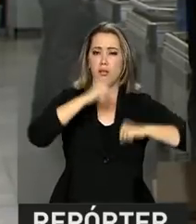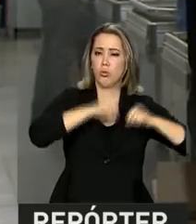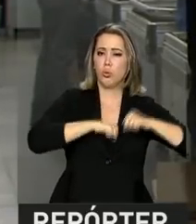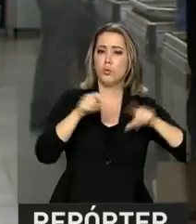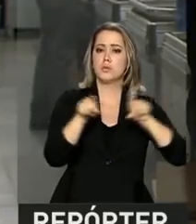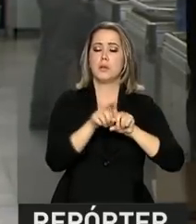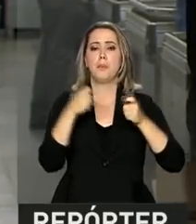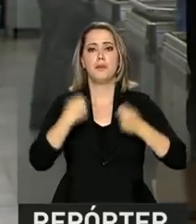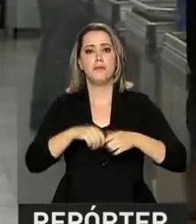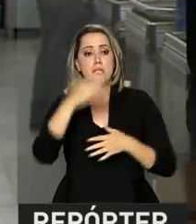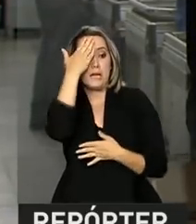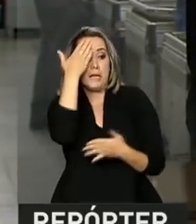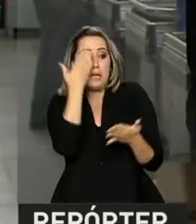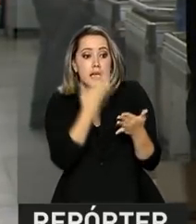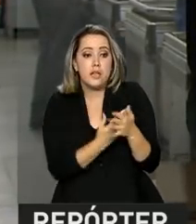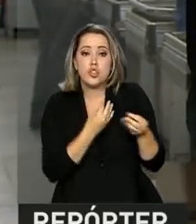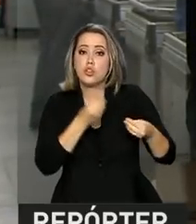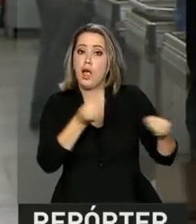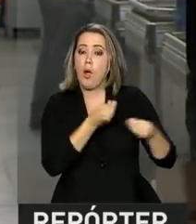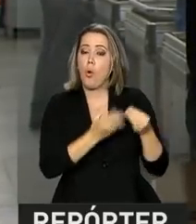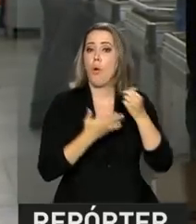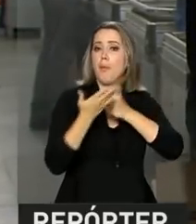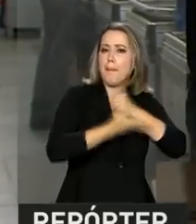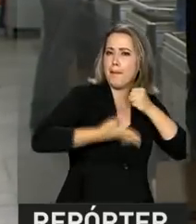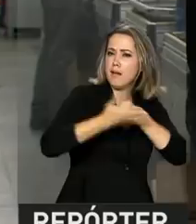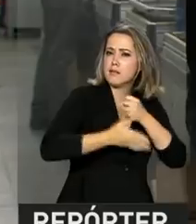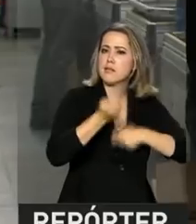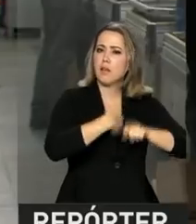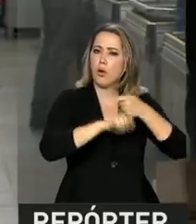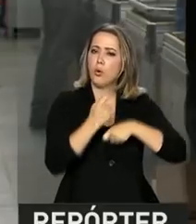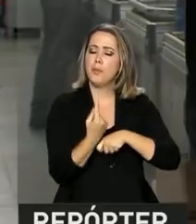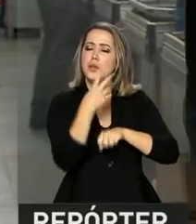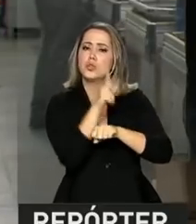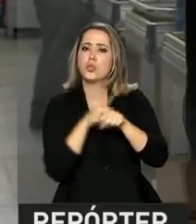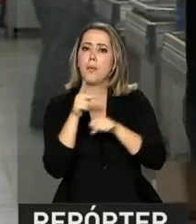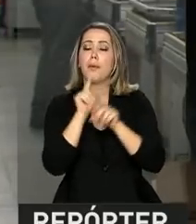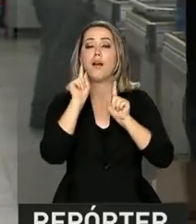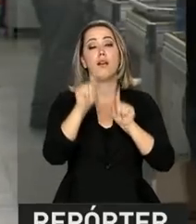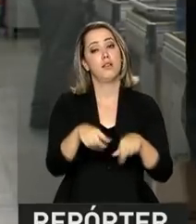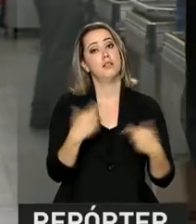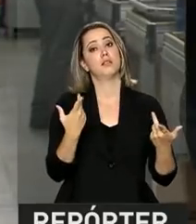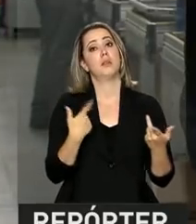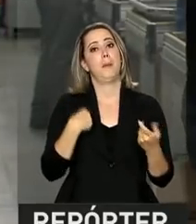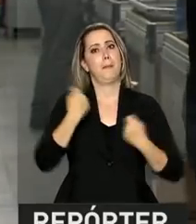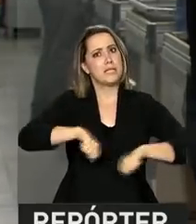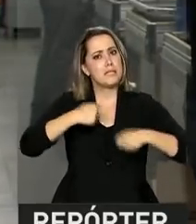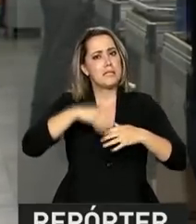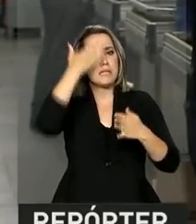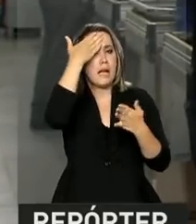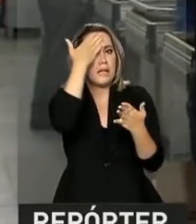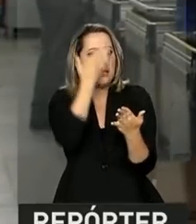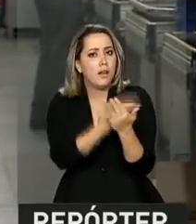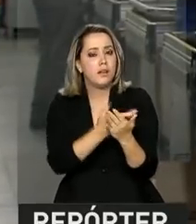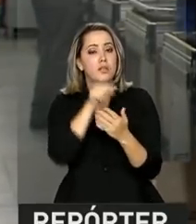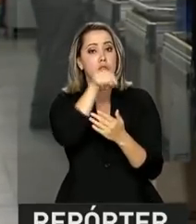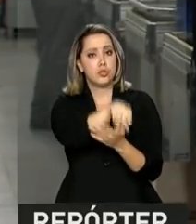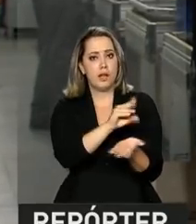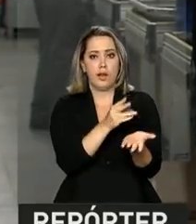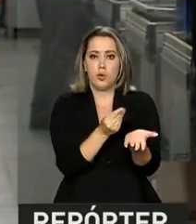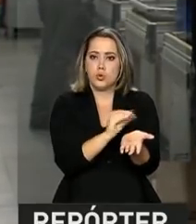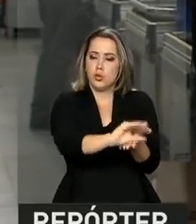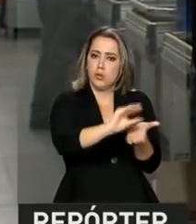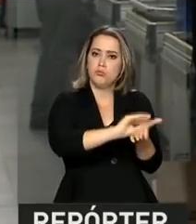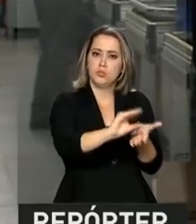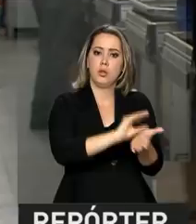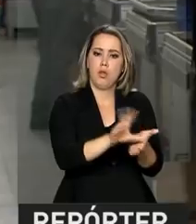confiar na condução e nas bases da economia. Em outras palavras, precisam acreditar que esses investimentos vão